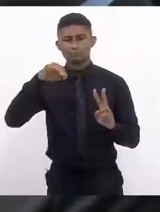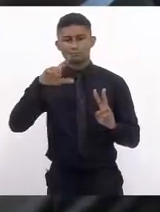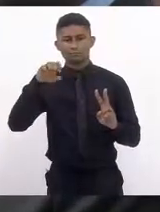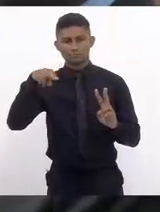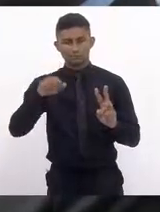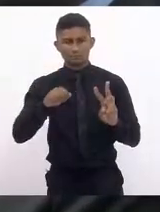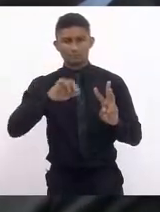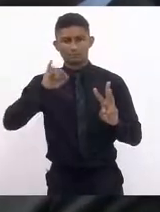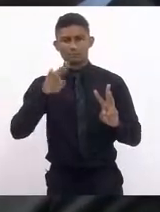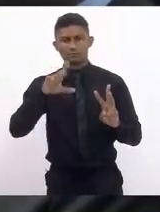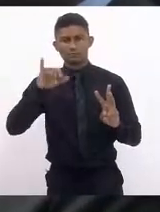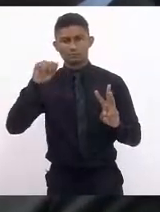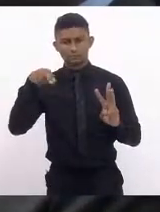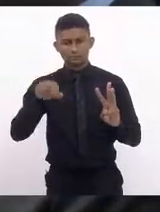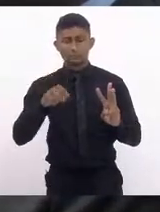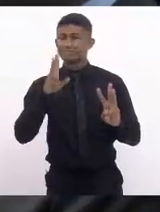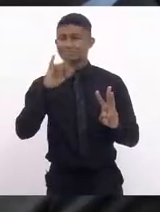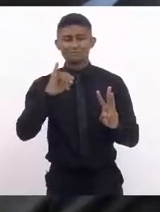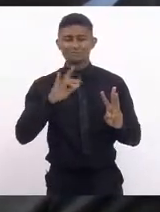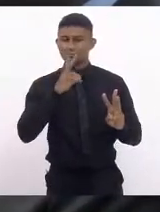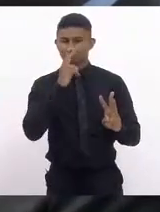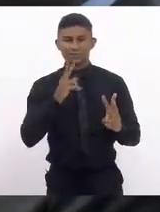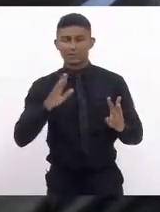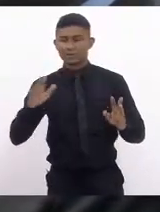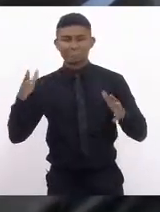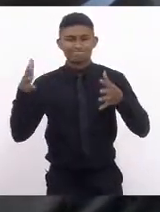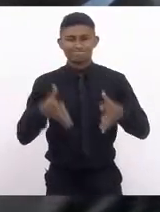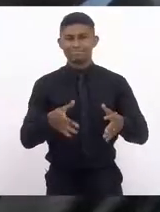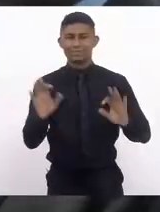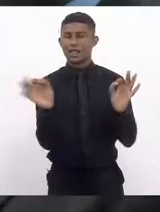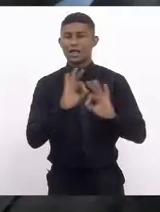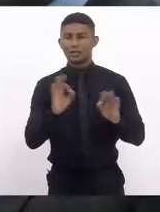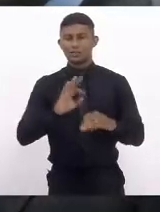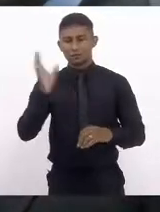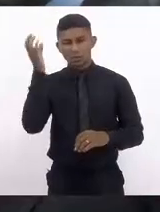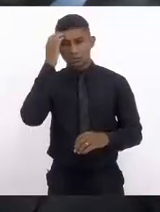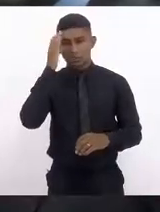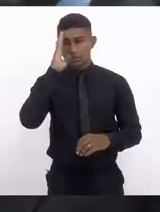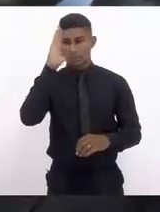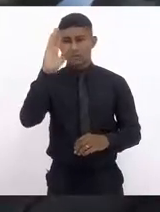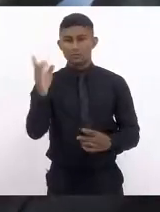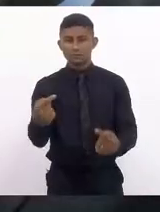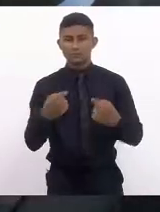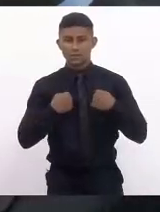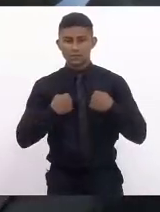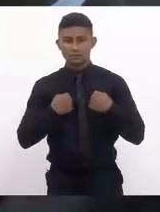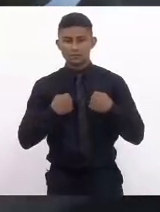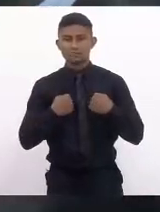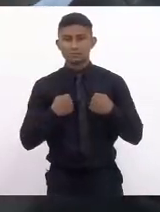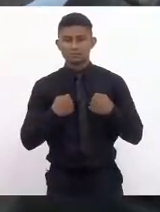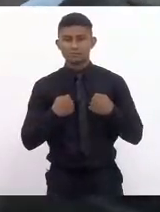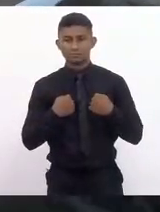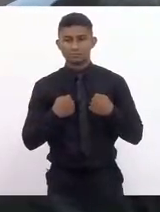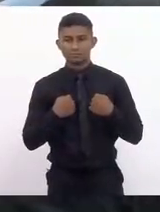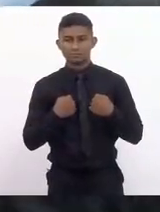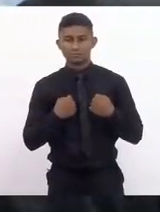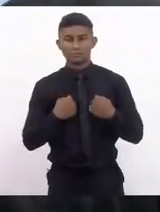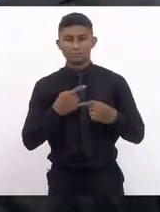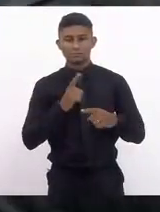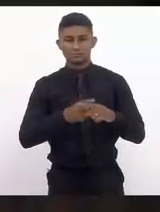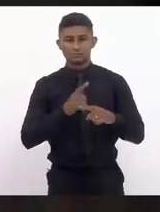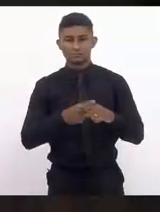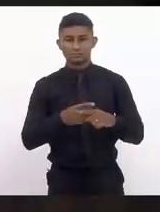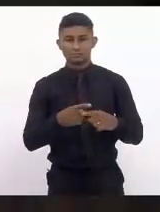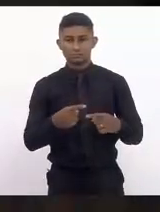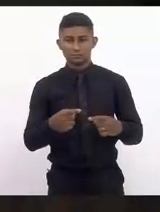E assim se não chegou o único culpado sou eu porque fui eu fui eu